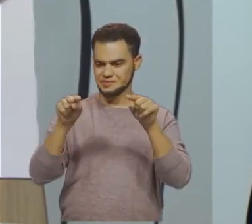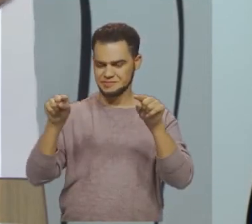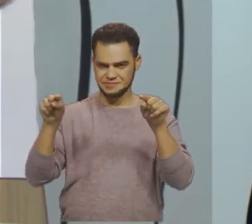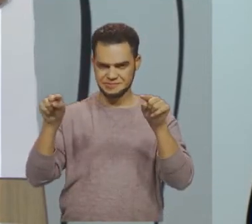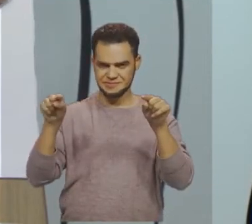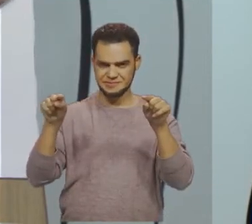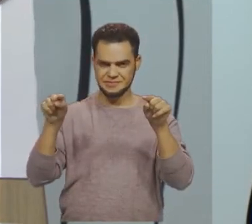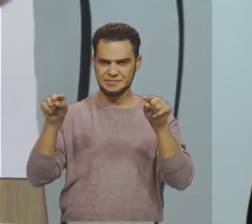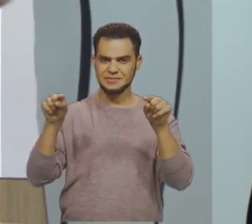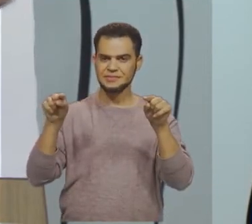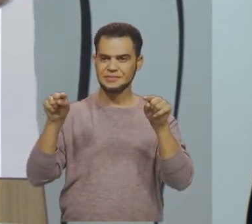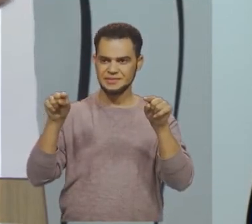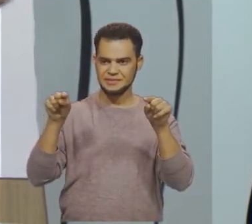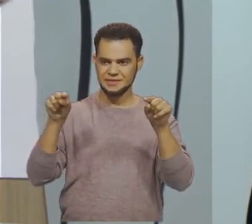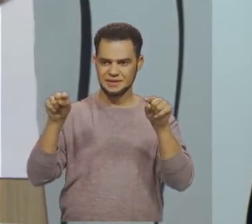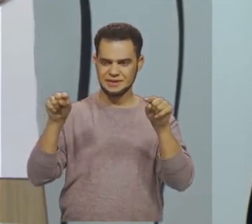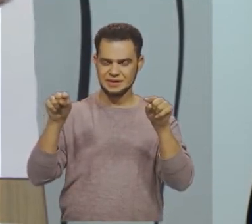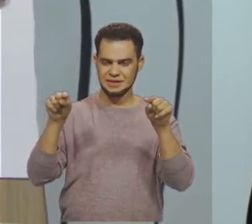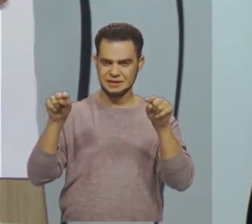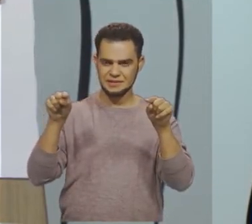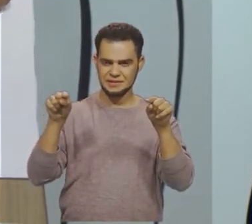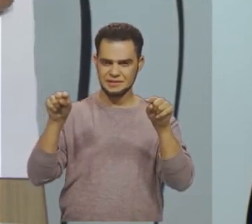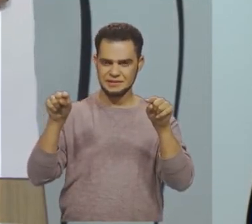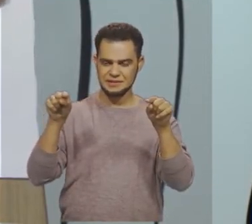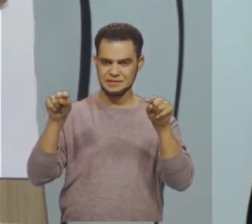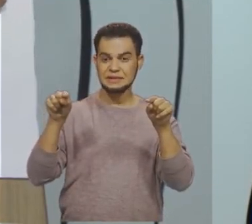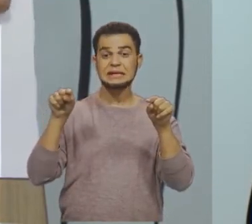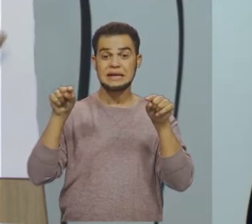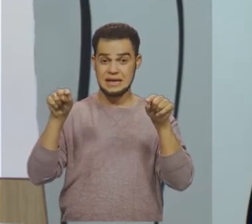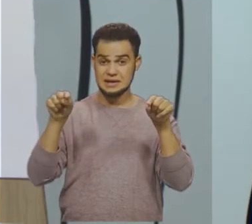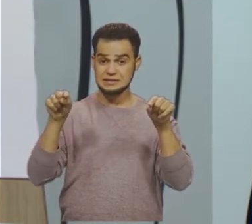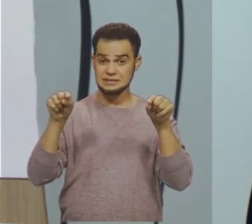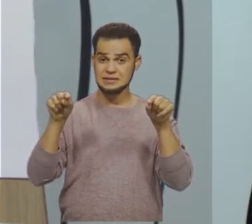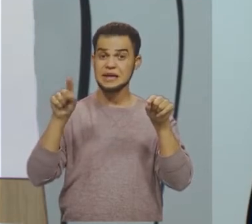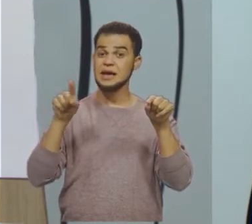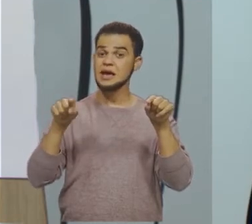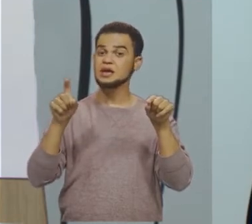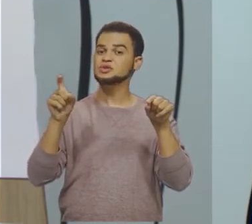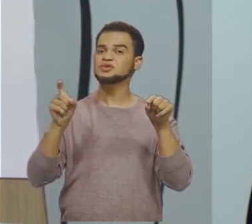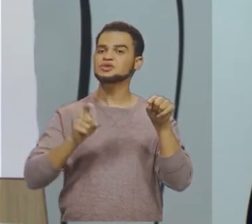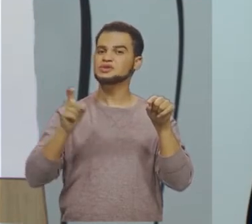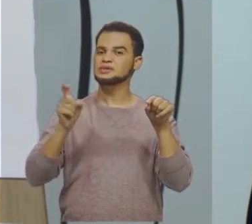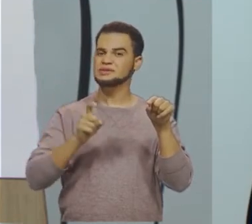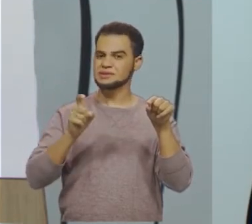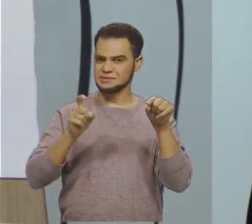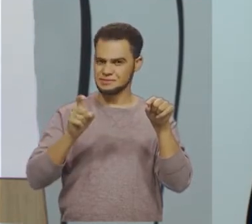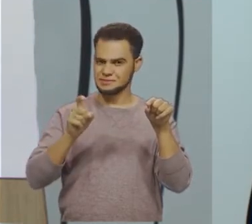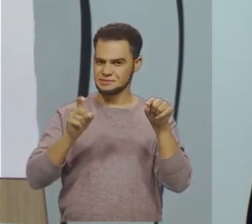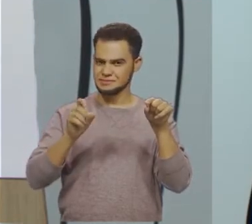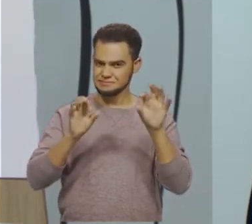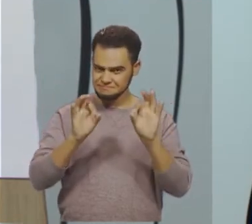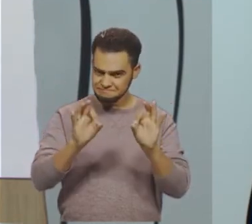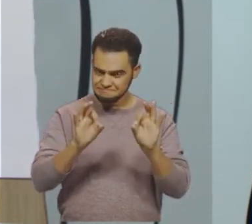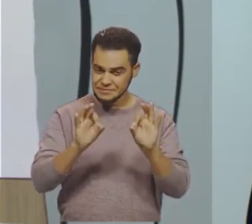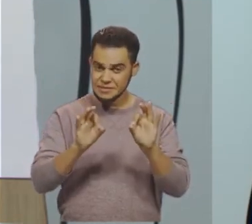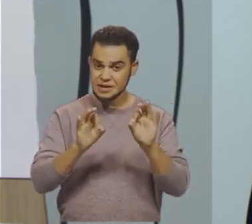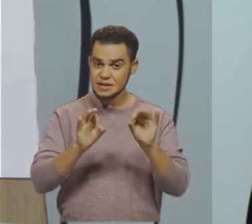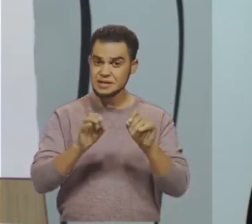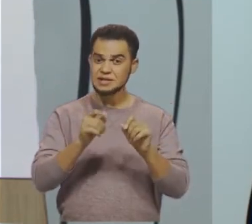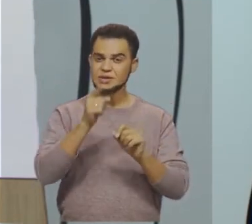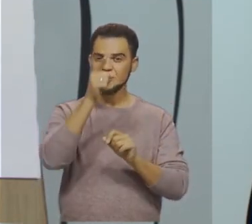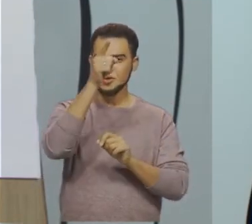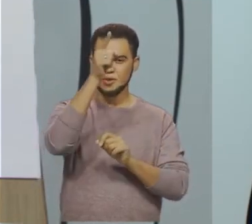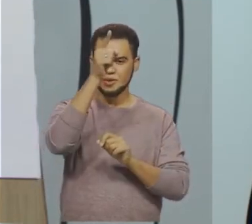que é o eixo da abscissa, que são os valores de x. E o eixo